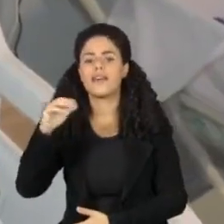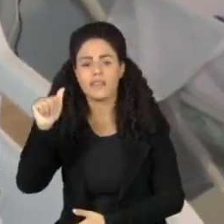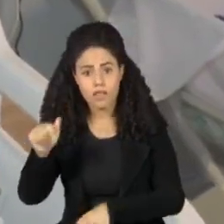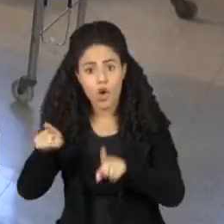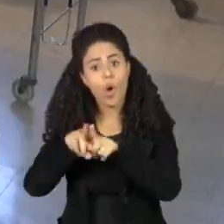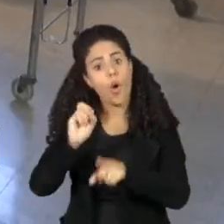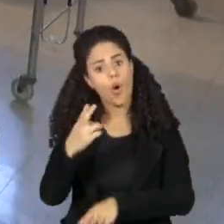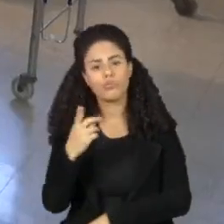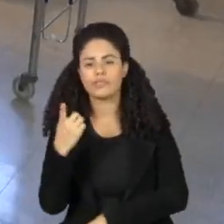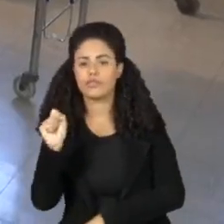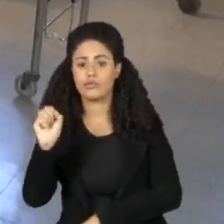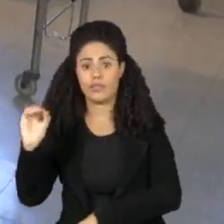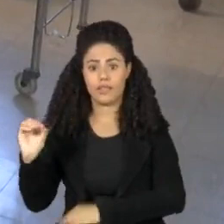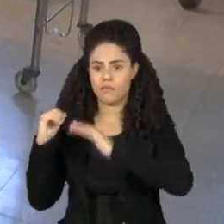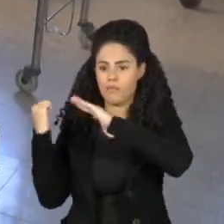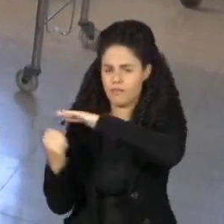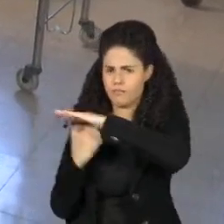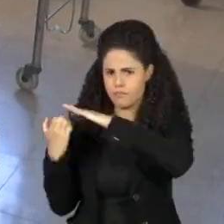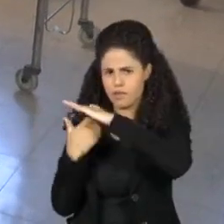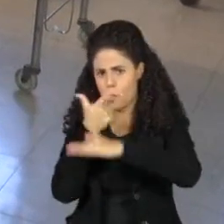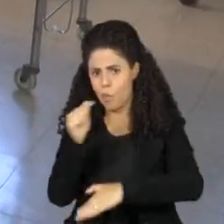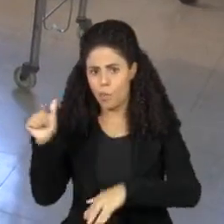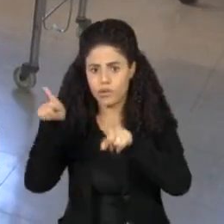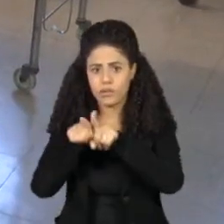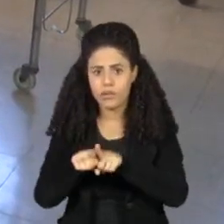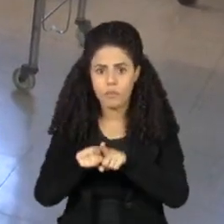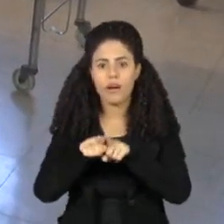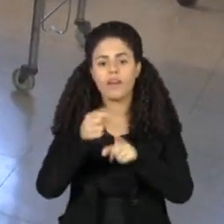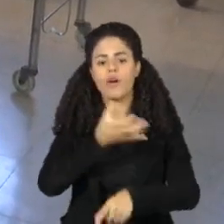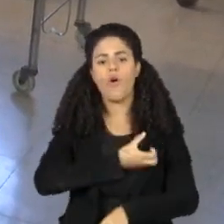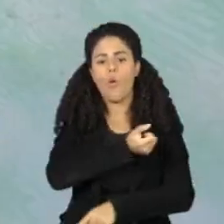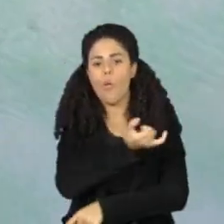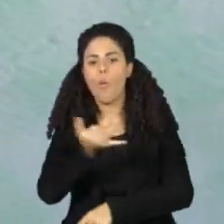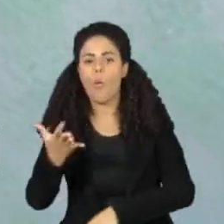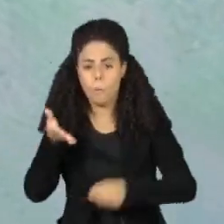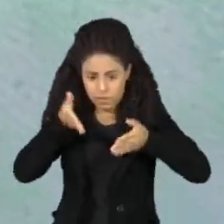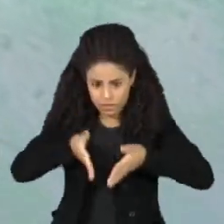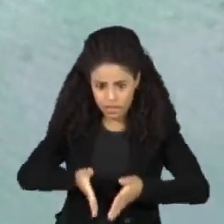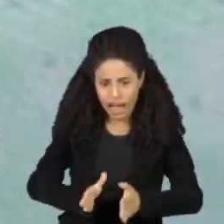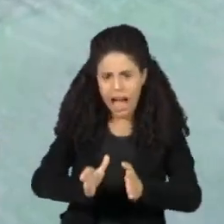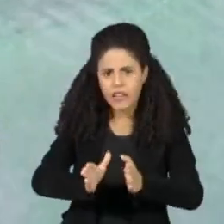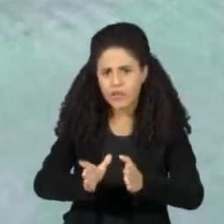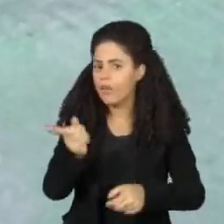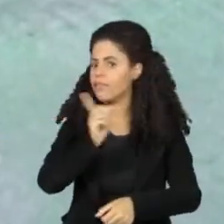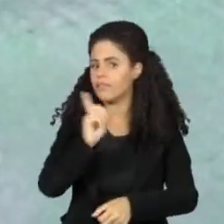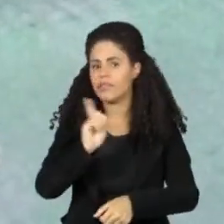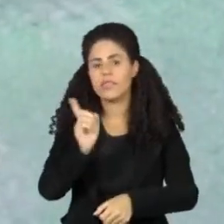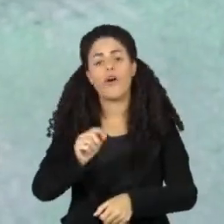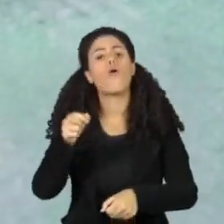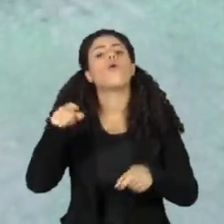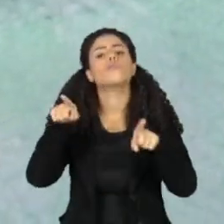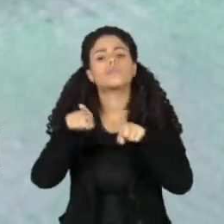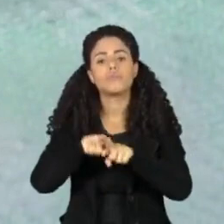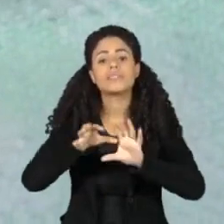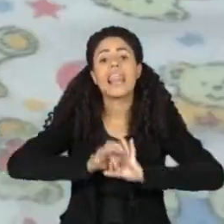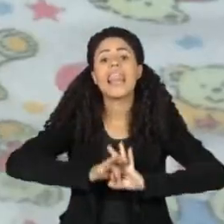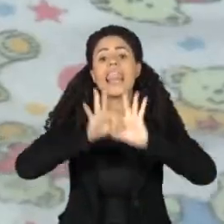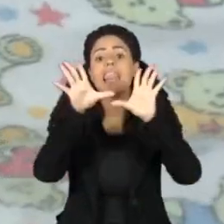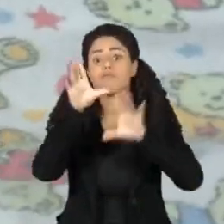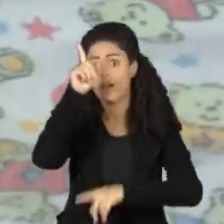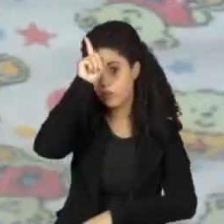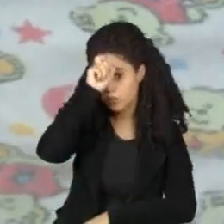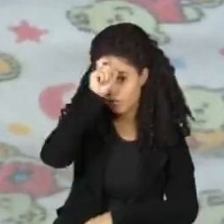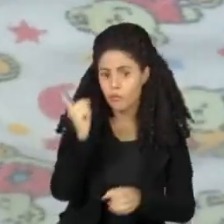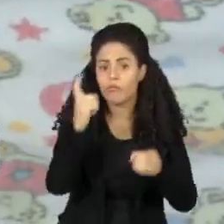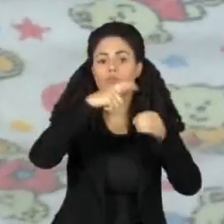empresas cidadãs, começam a ser contados não mais a partir do parto, e sim a partir da alta do hospital, seja